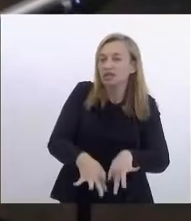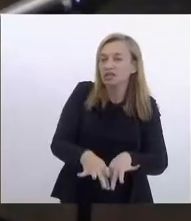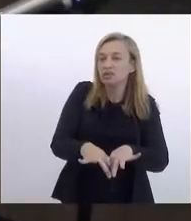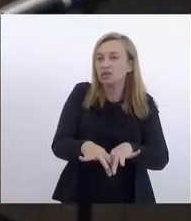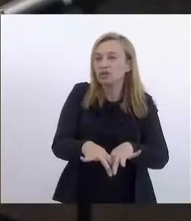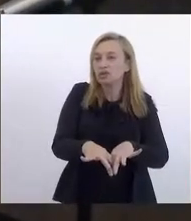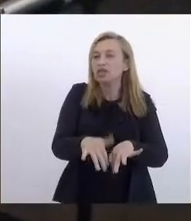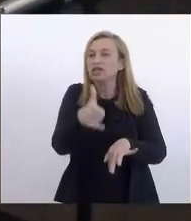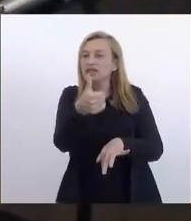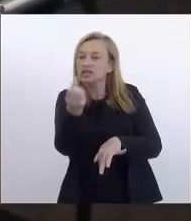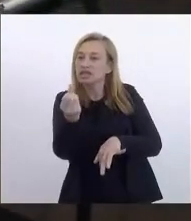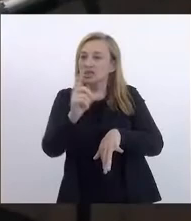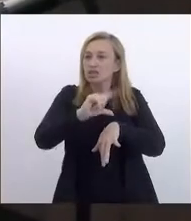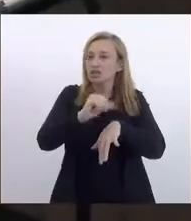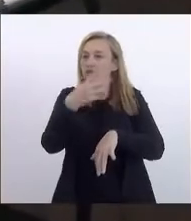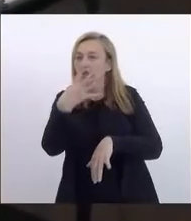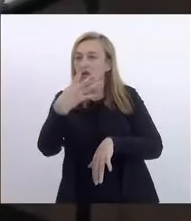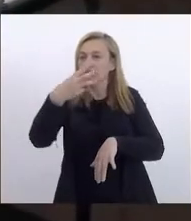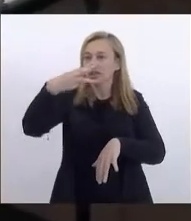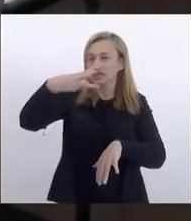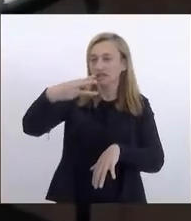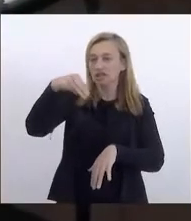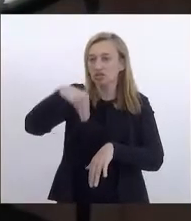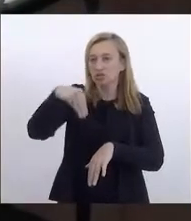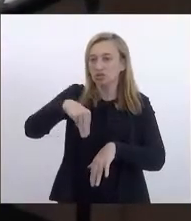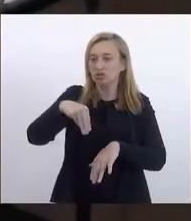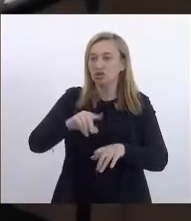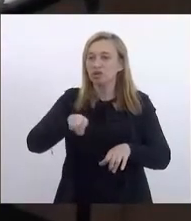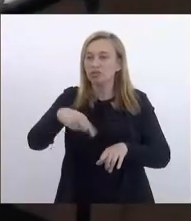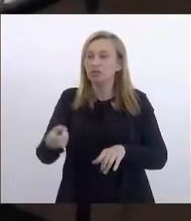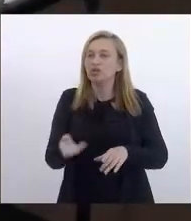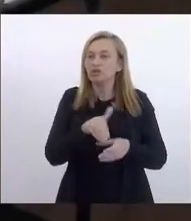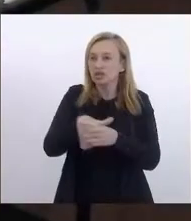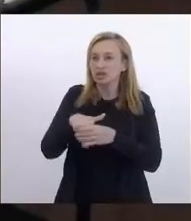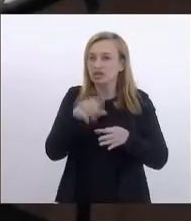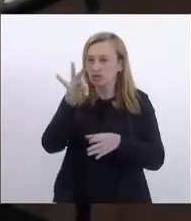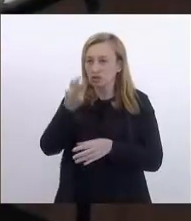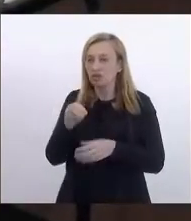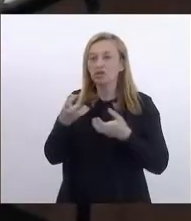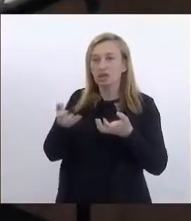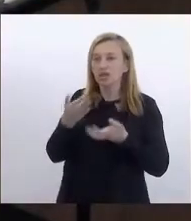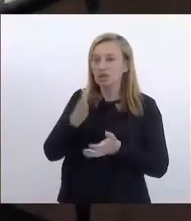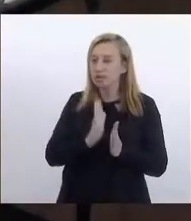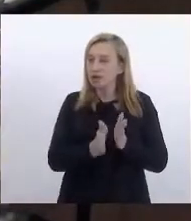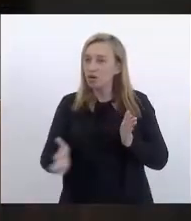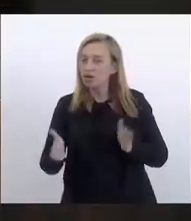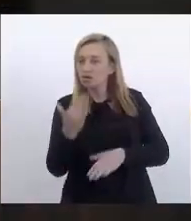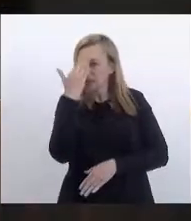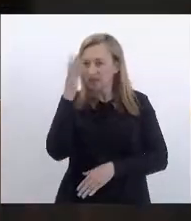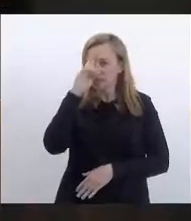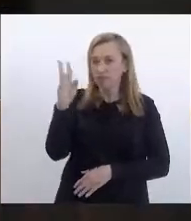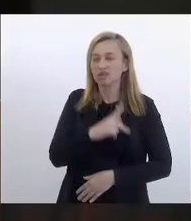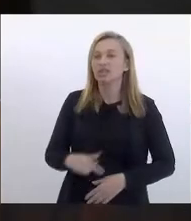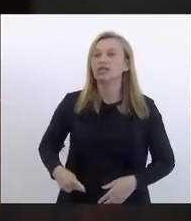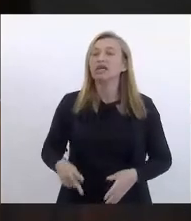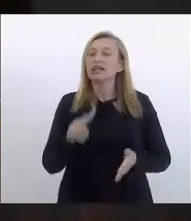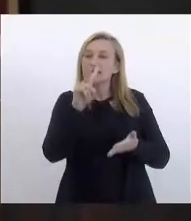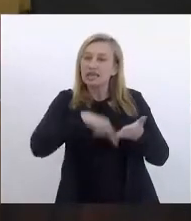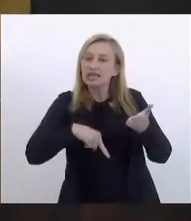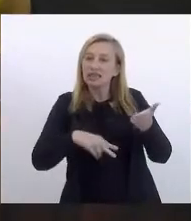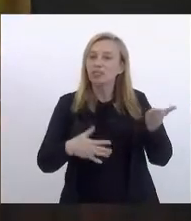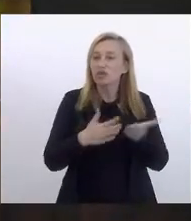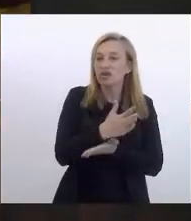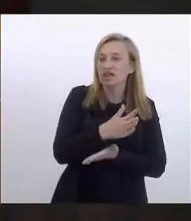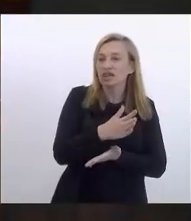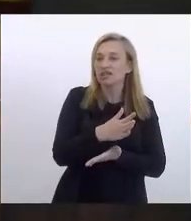-se às 16 horas e 43 minutos. Após a votação dos vetos, eu queria fazer um pela ordem. Obrigada, presidente. Lida